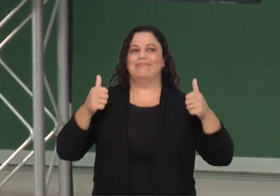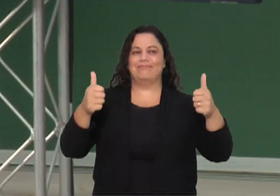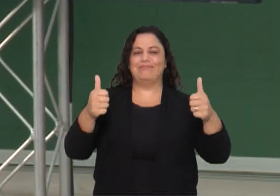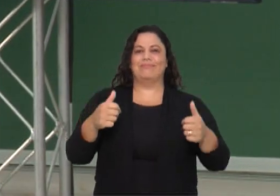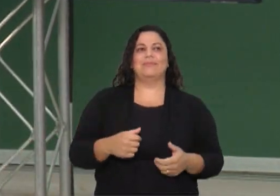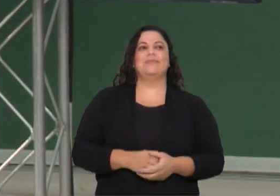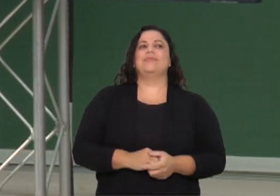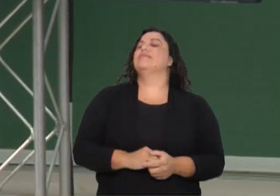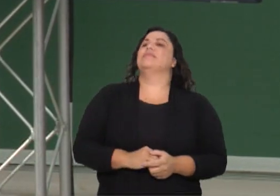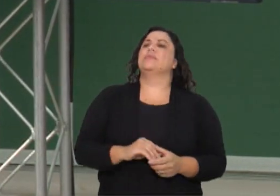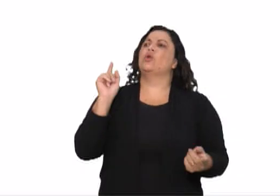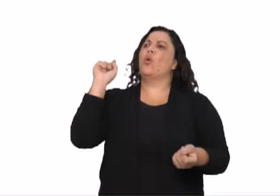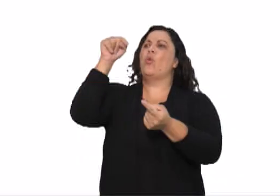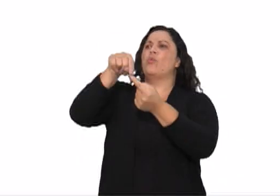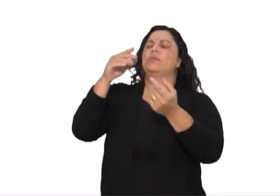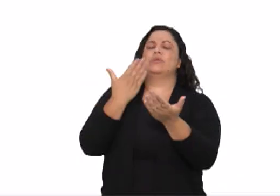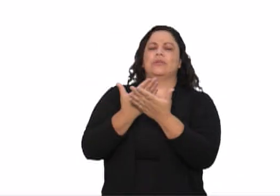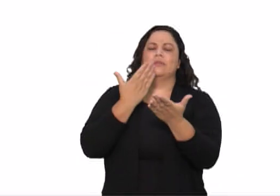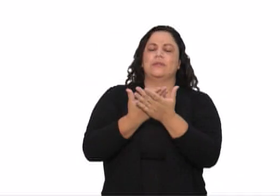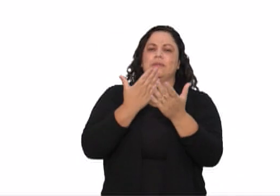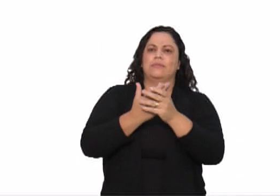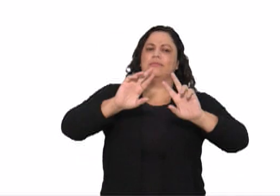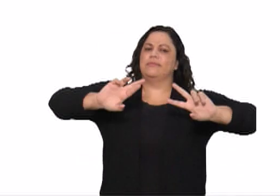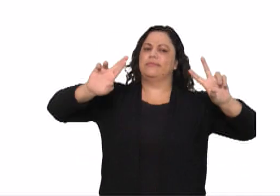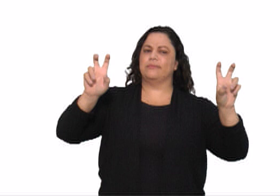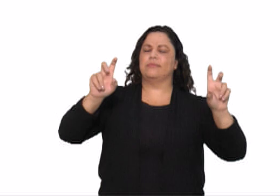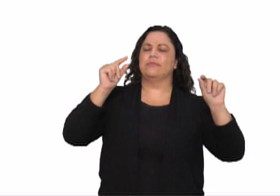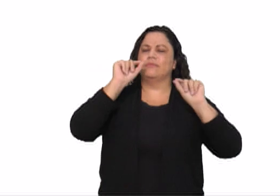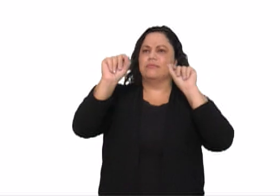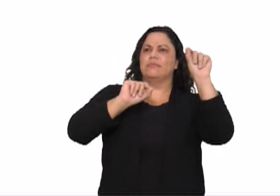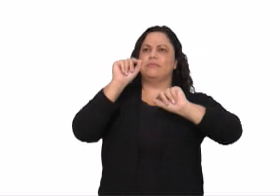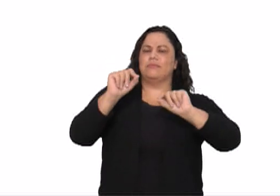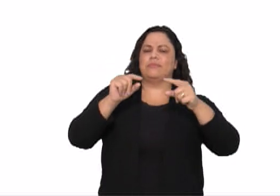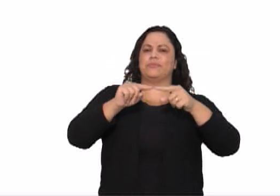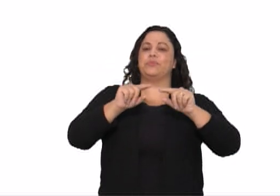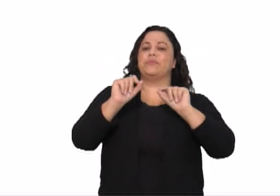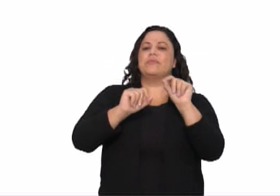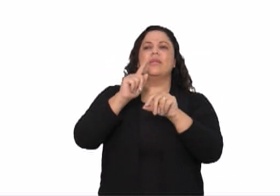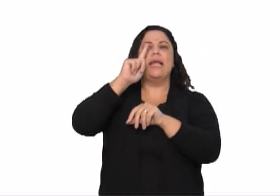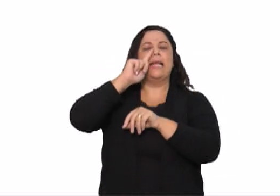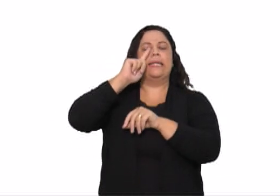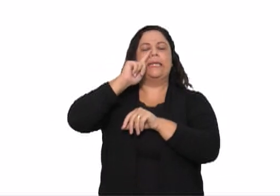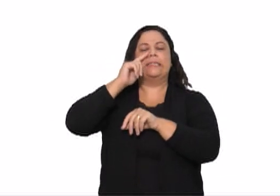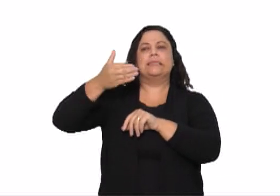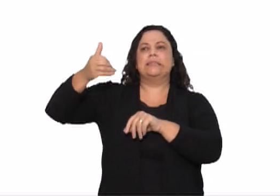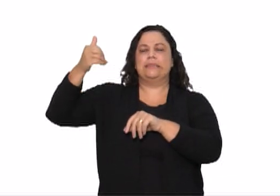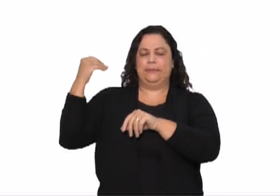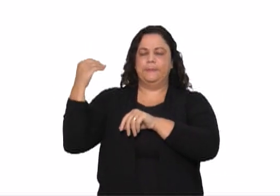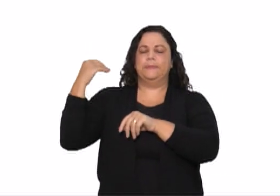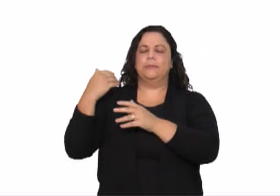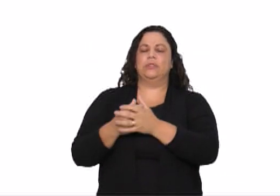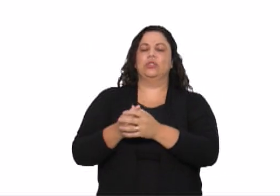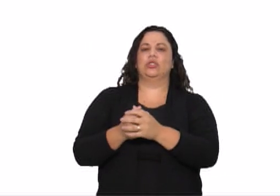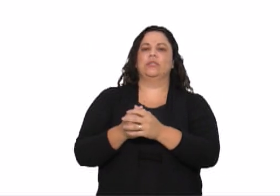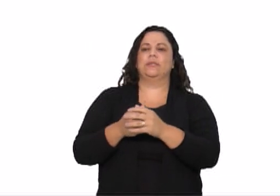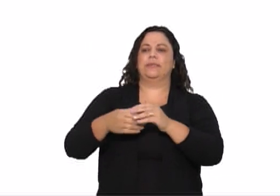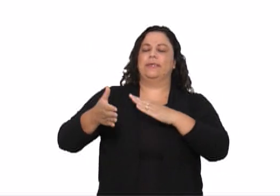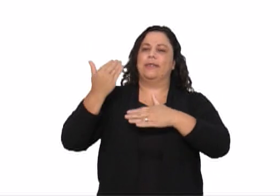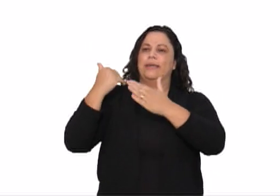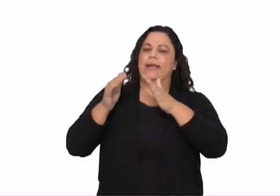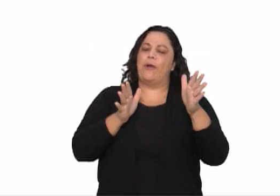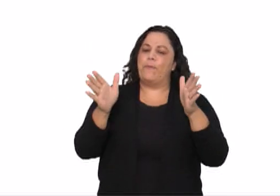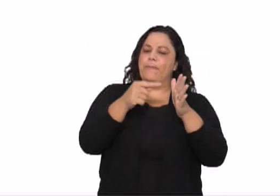aula. Vamos distinguir os períodos arcaico e clássico na Grécia Antiga e vamos tentar reconhecer as